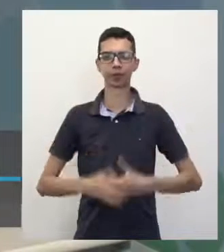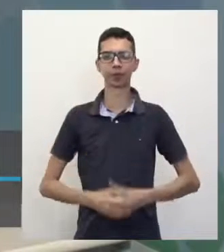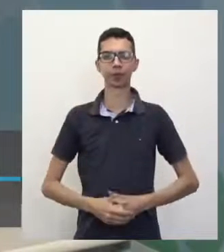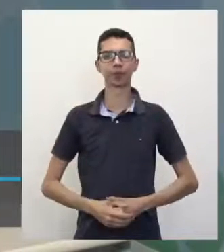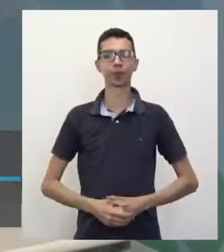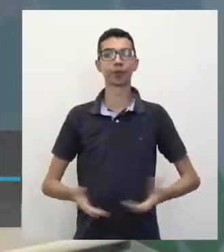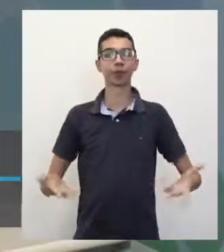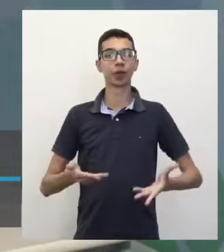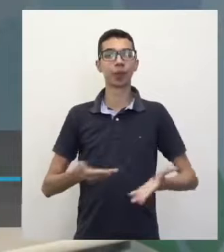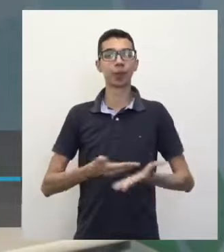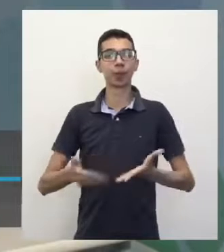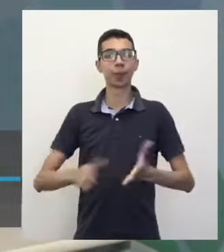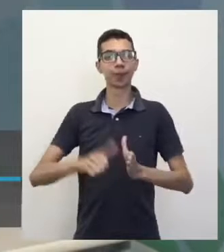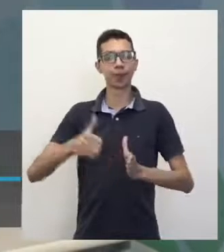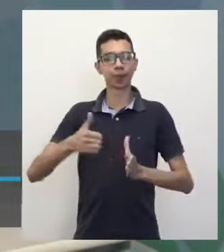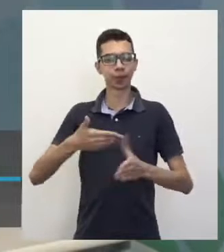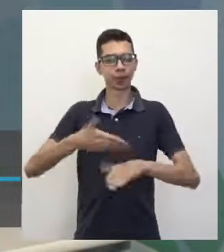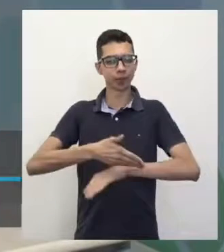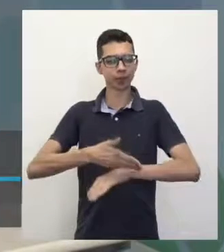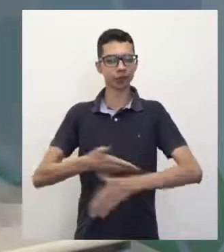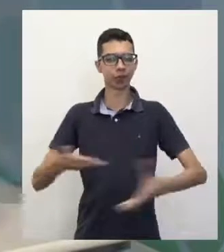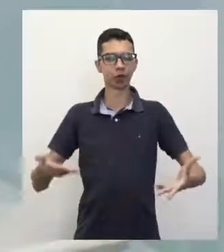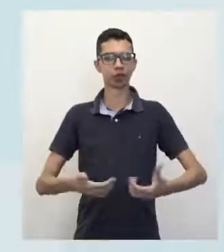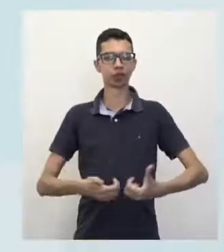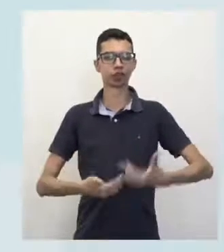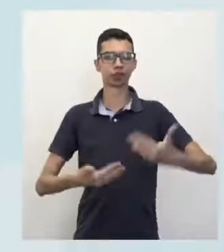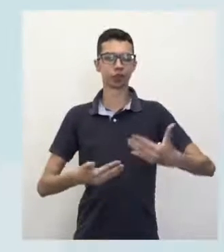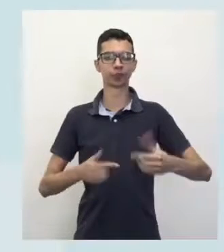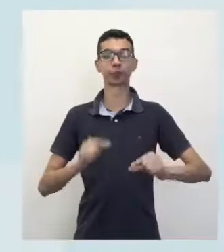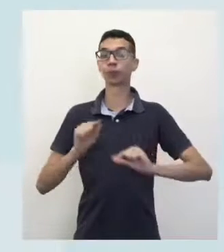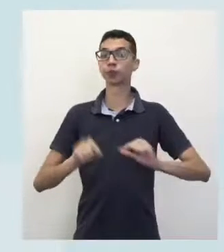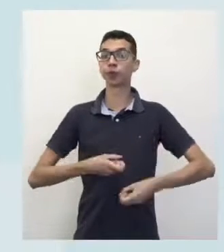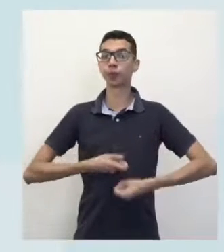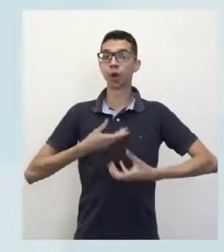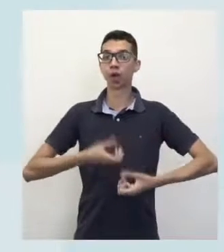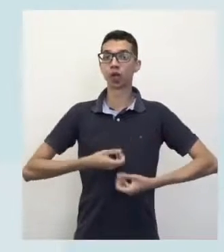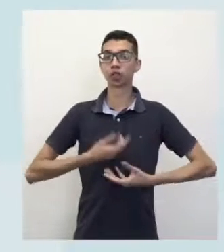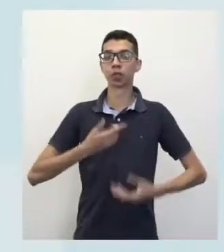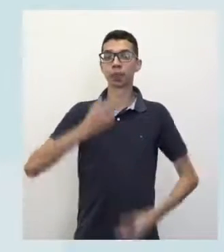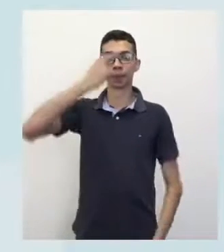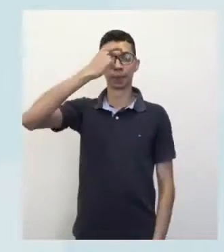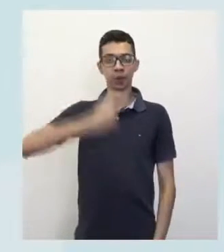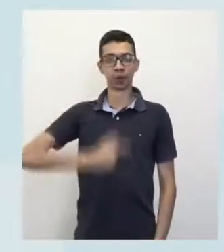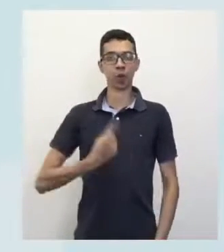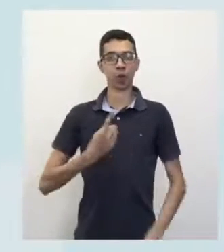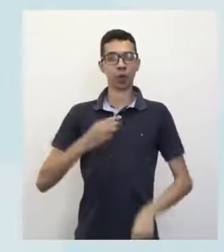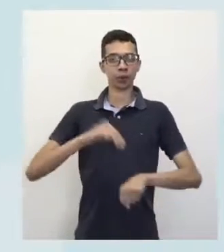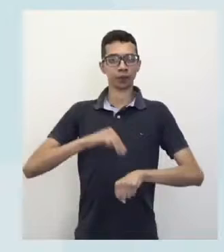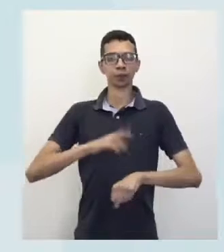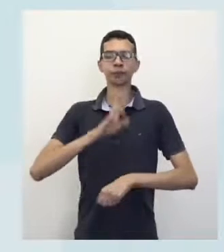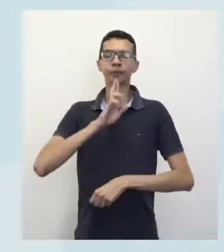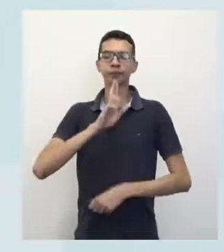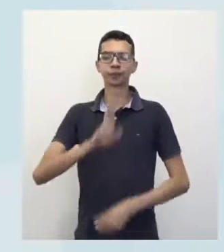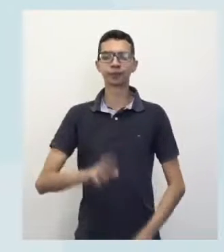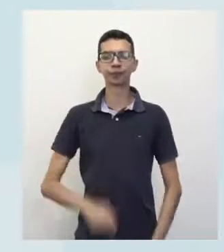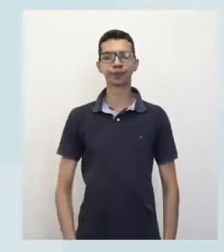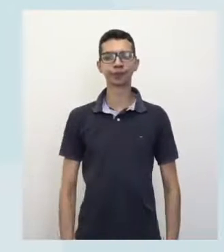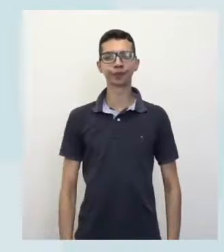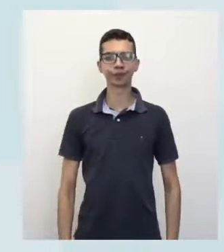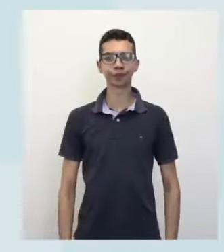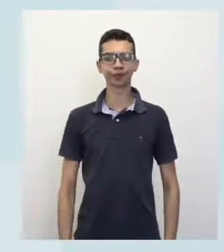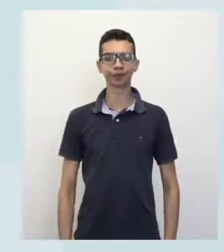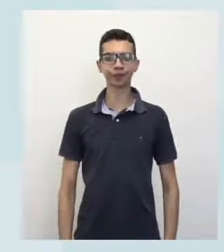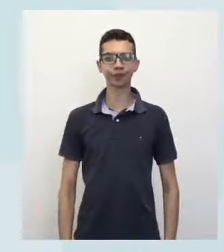com a primeira interação pelo chat na aula de hoje. O que é poética pessoal? Vocês têm um minutinho para responder para a gente. A gente volta